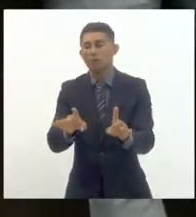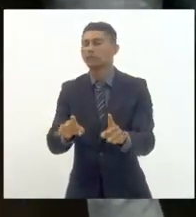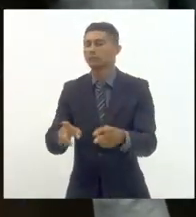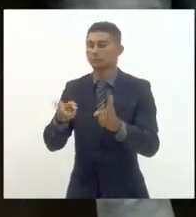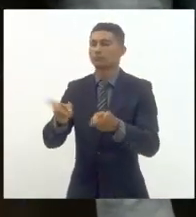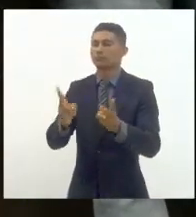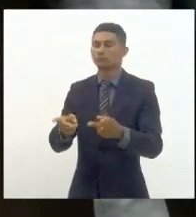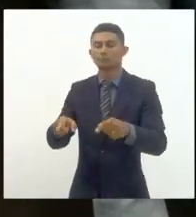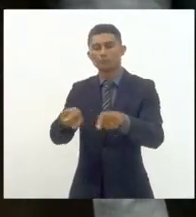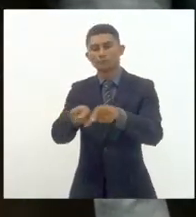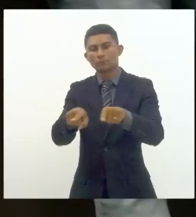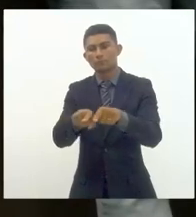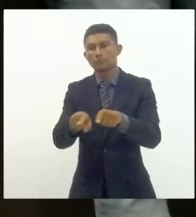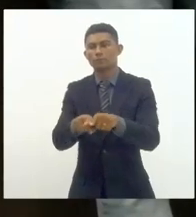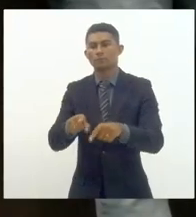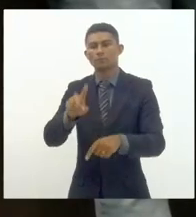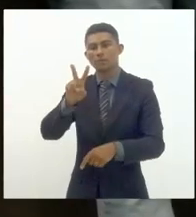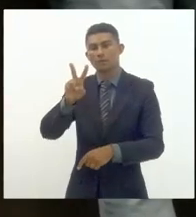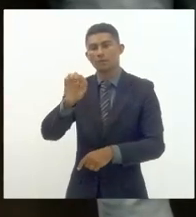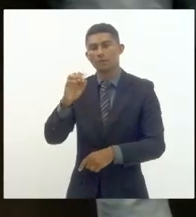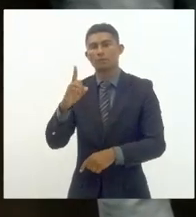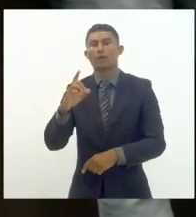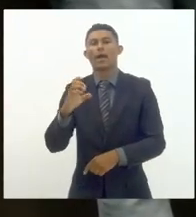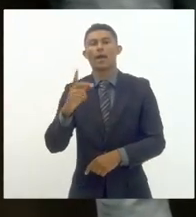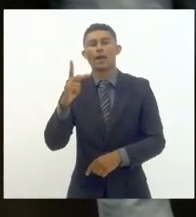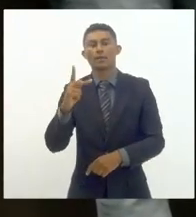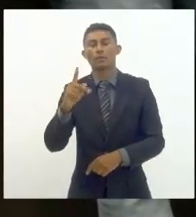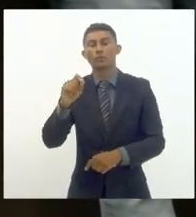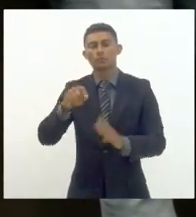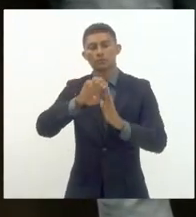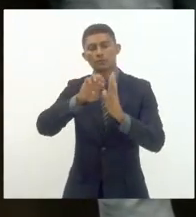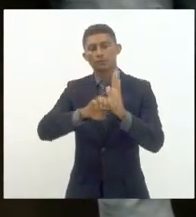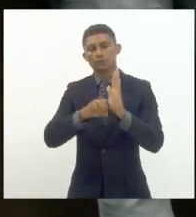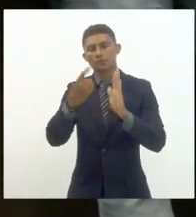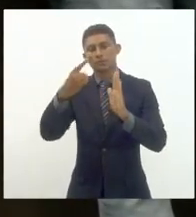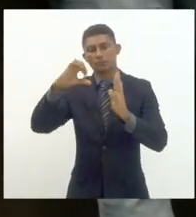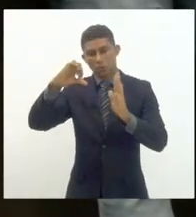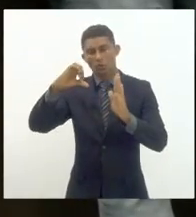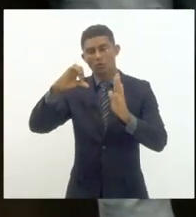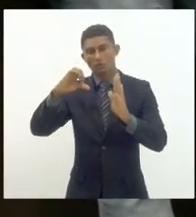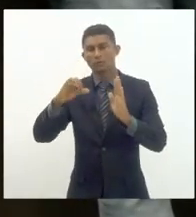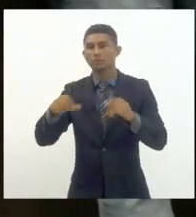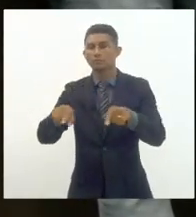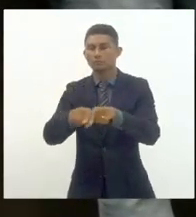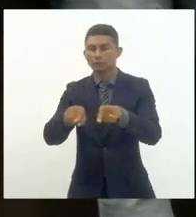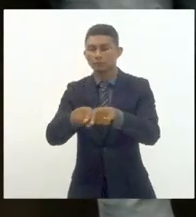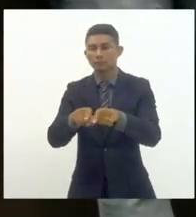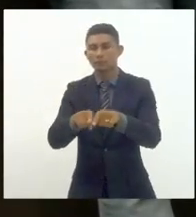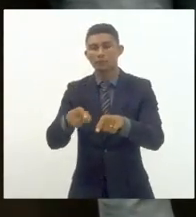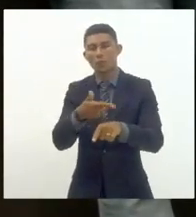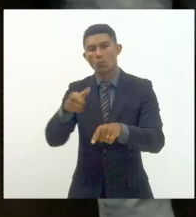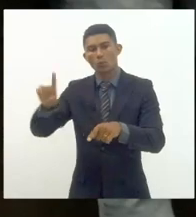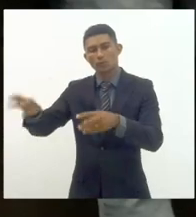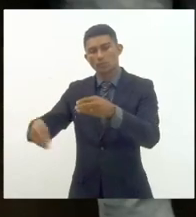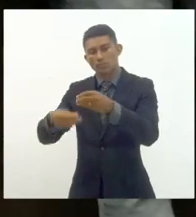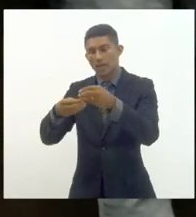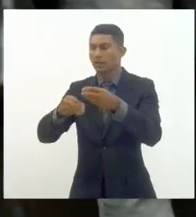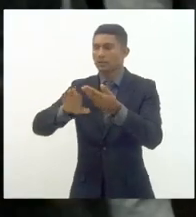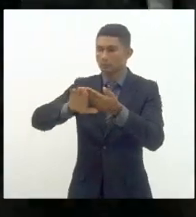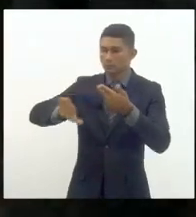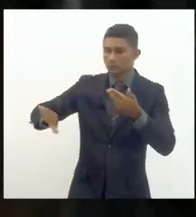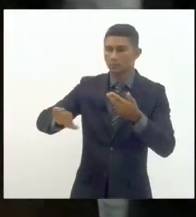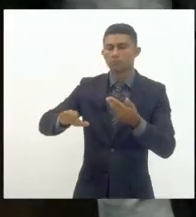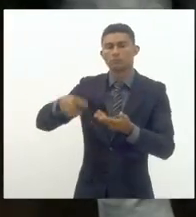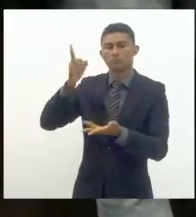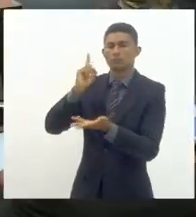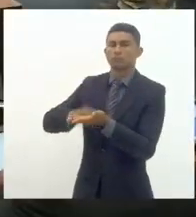também chegamos à composição com o deputado Valdec em relação à emenda 19, que é uma emenda de princípios, e pela rejeição do outro destaque dele. É o que está